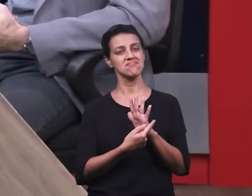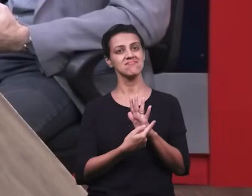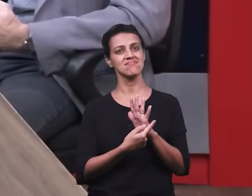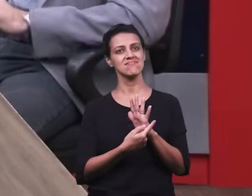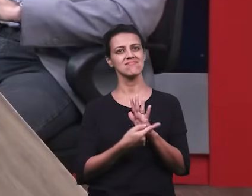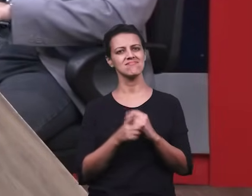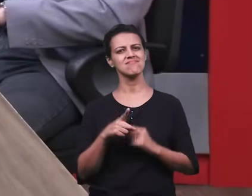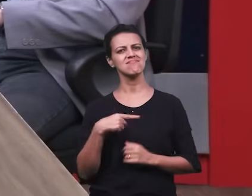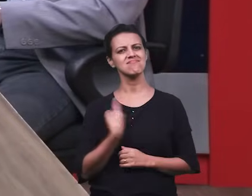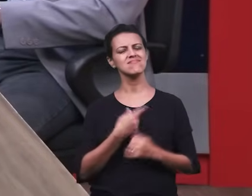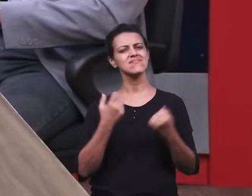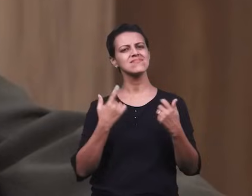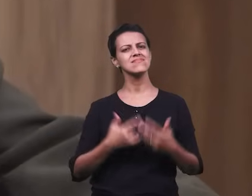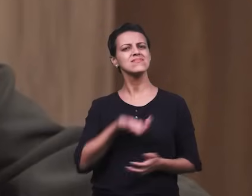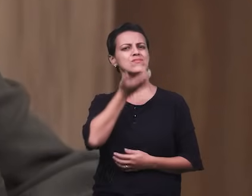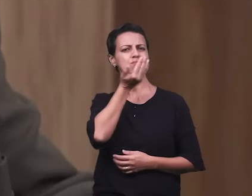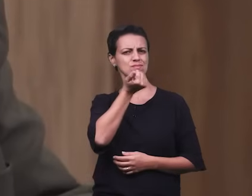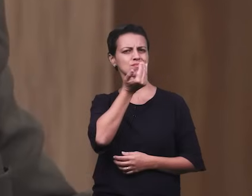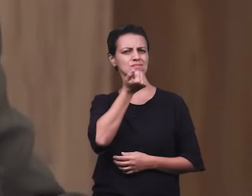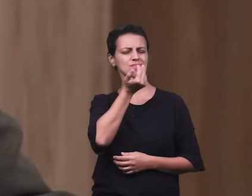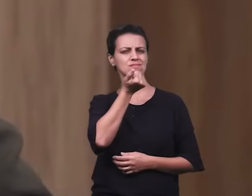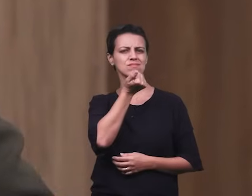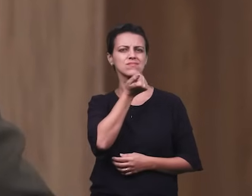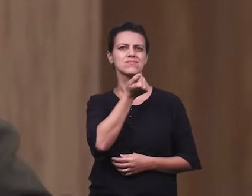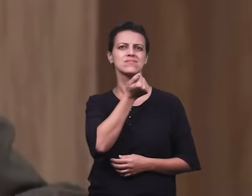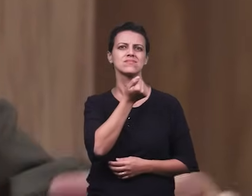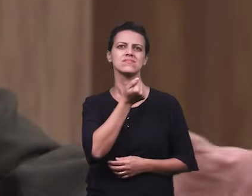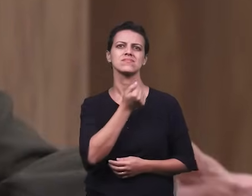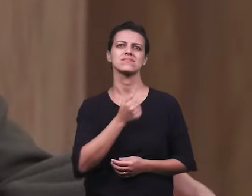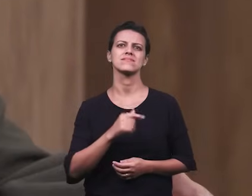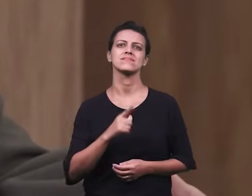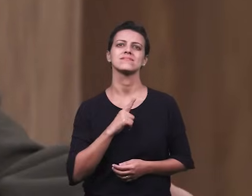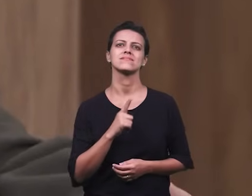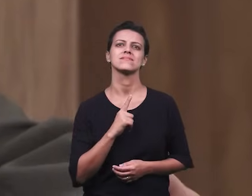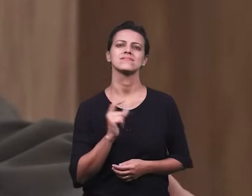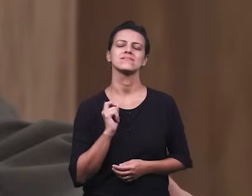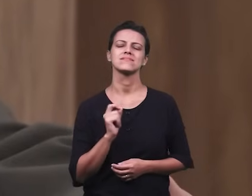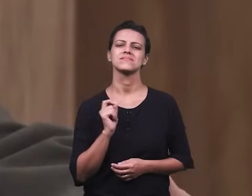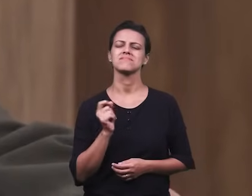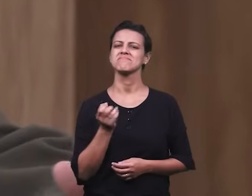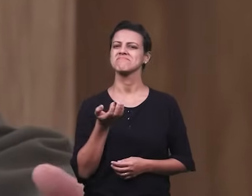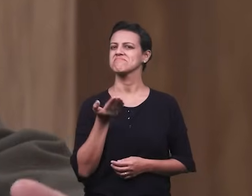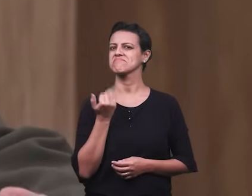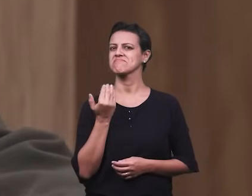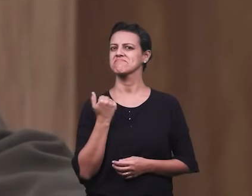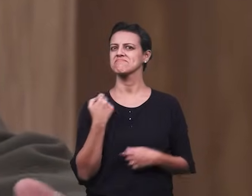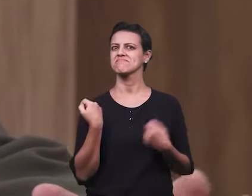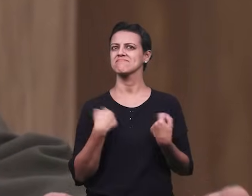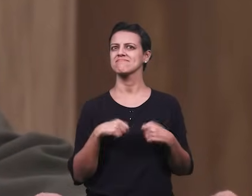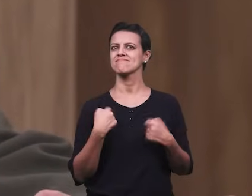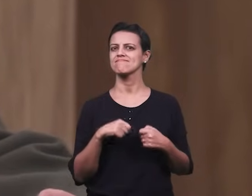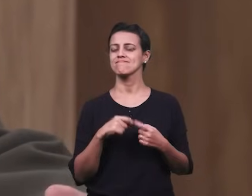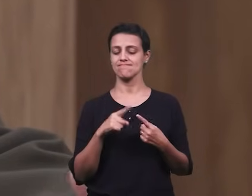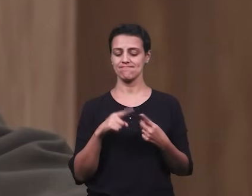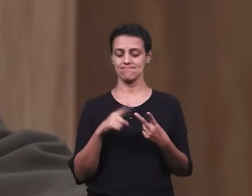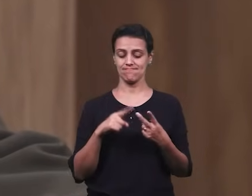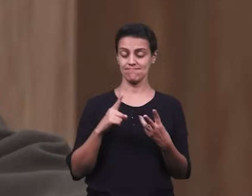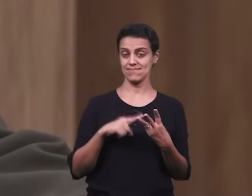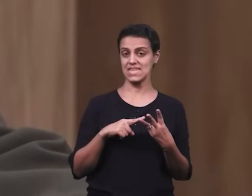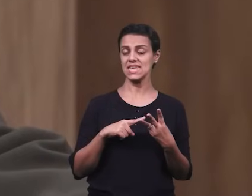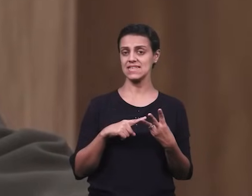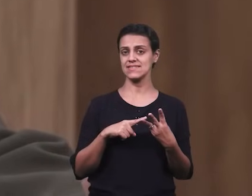gente fala de alimentação, na gastronomia você tem a alimentação sua, ela precisa agradar 3